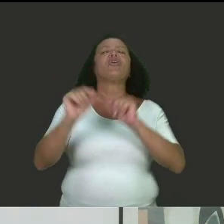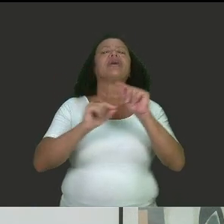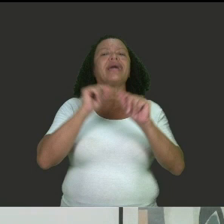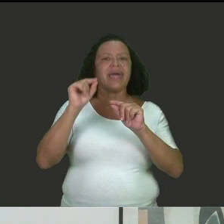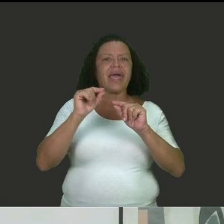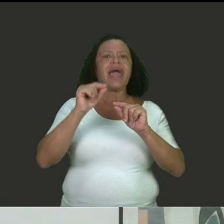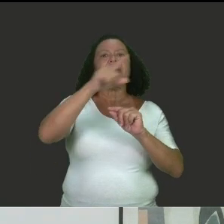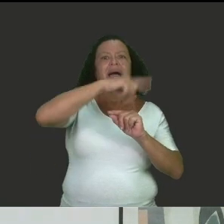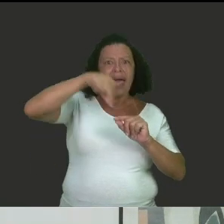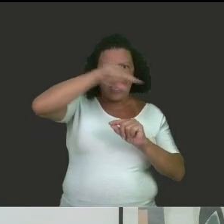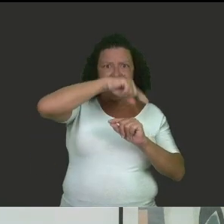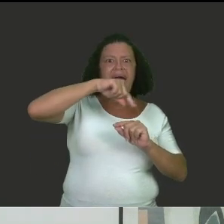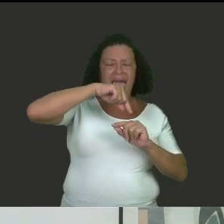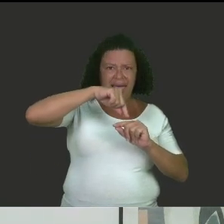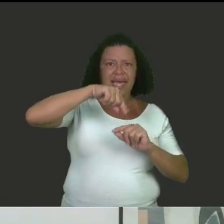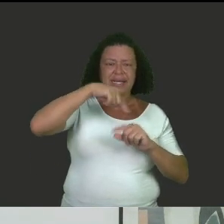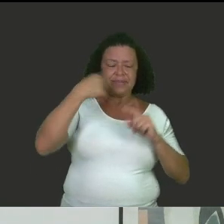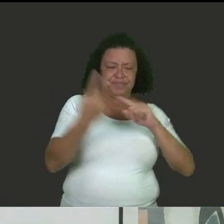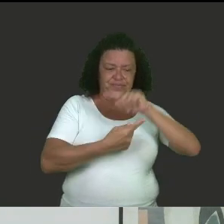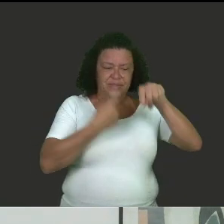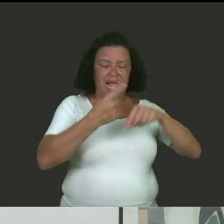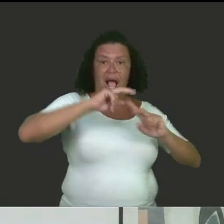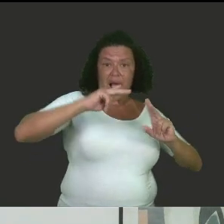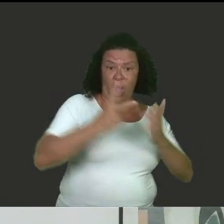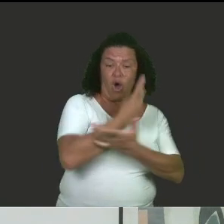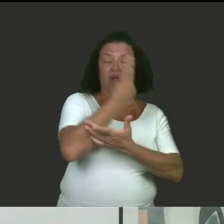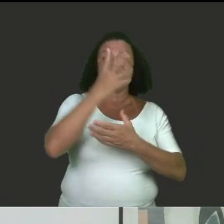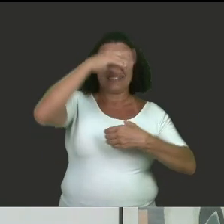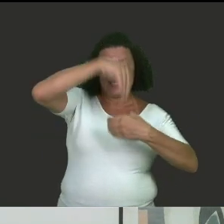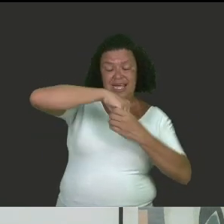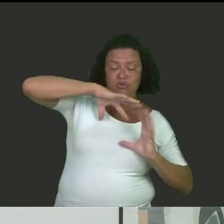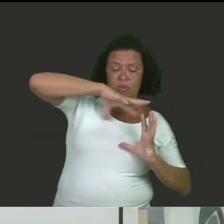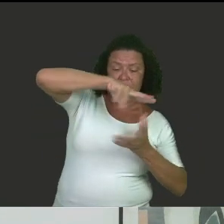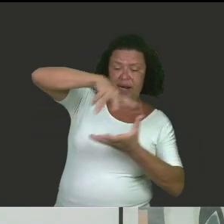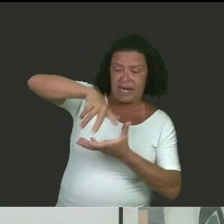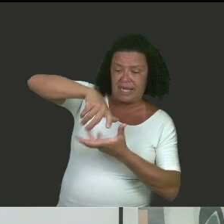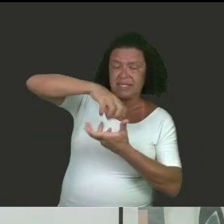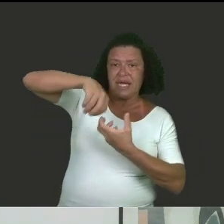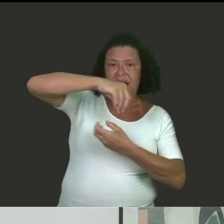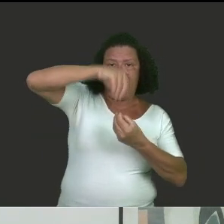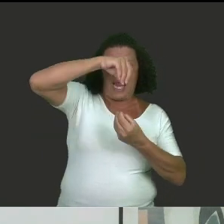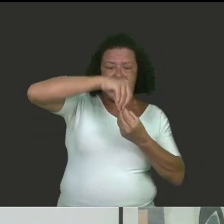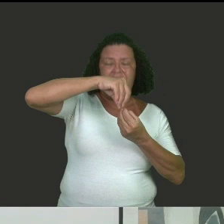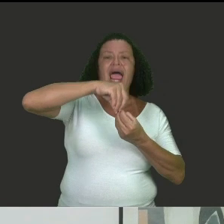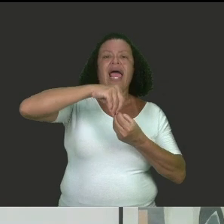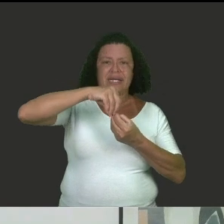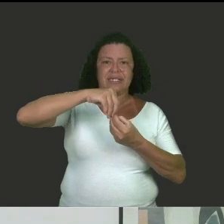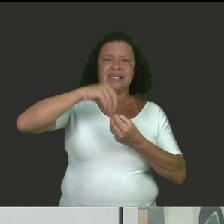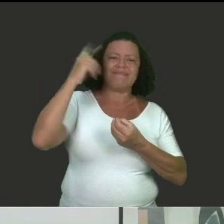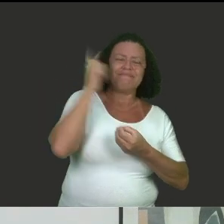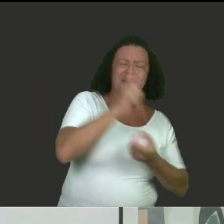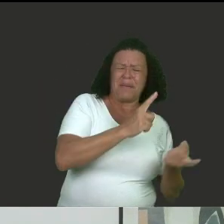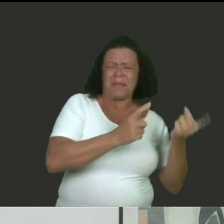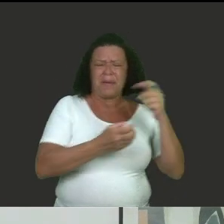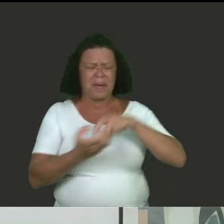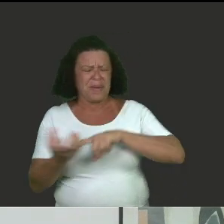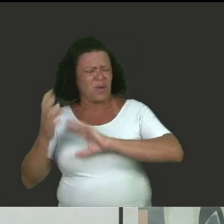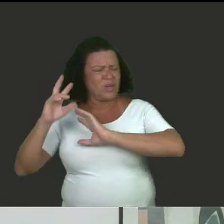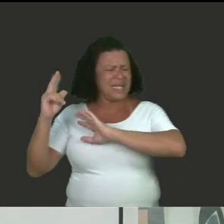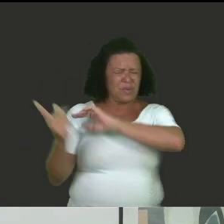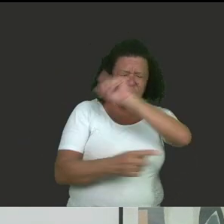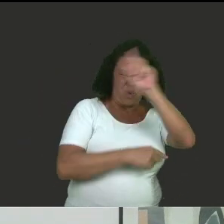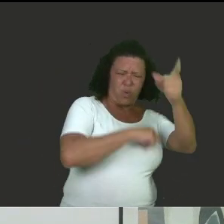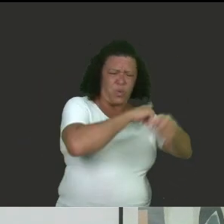de responder a uma perturbação ou um distúrbio, resistindo a danos e recuperando-se